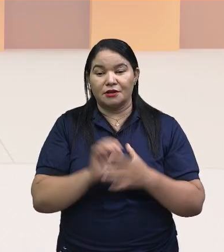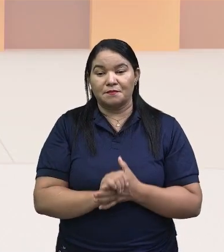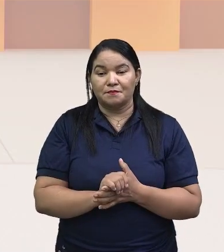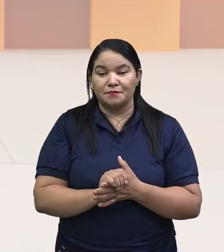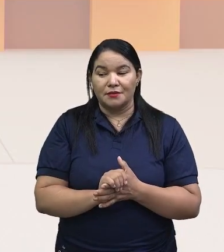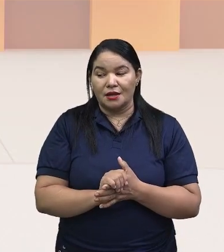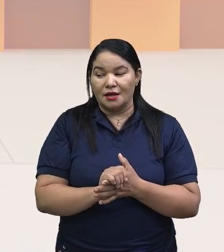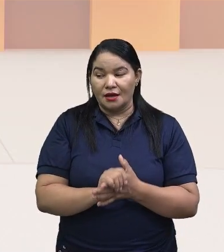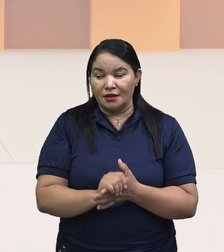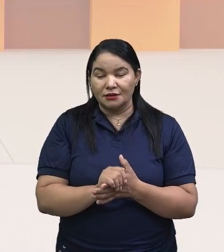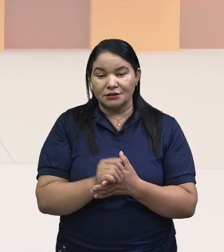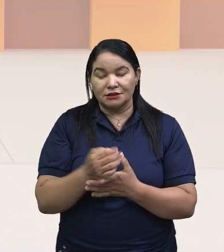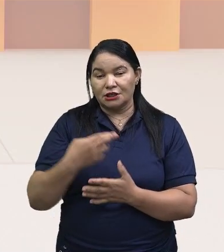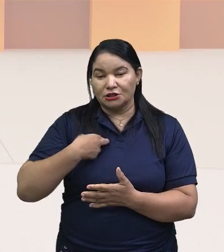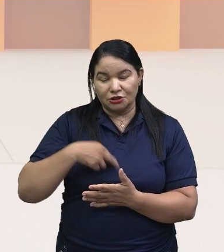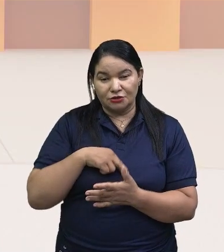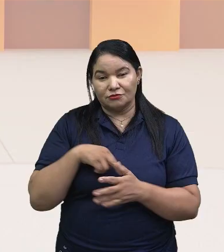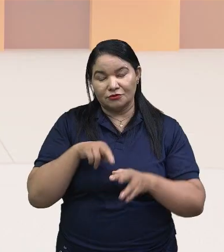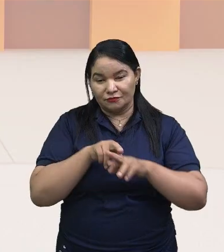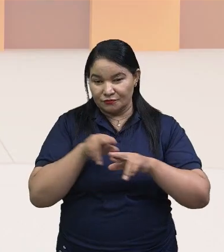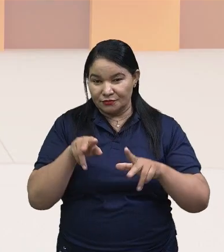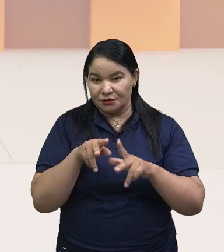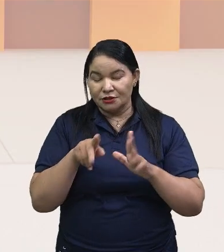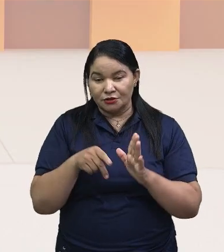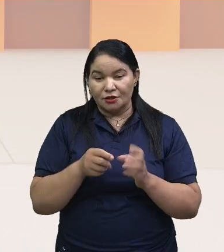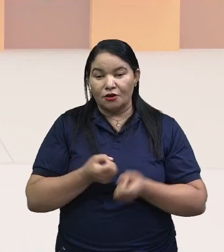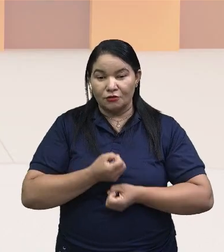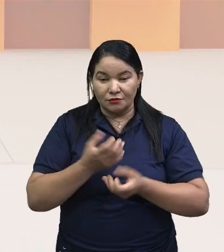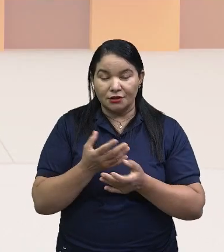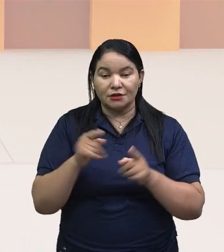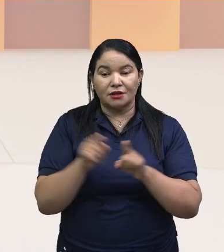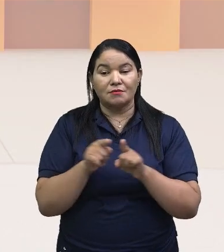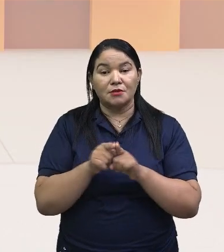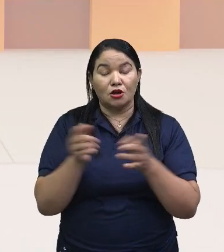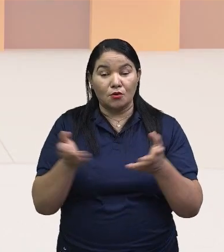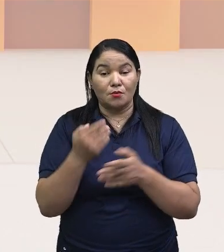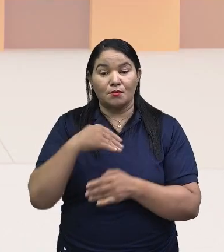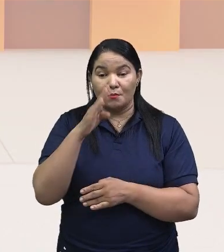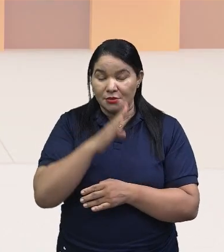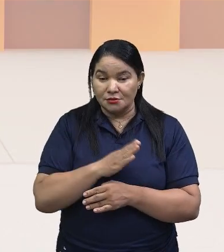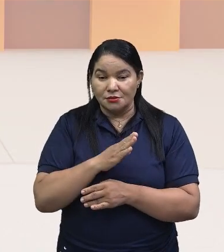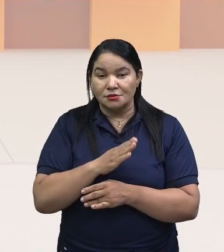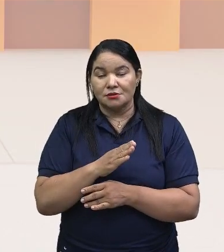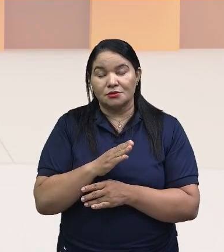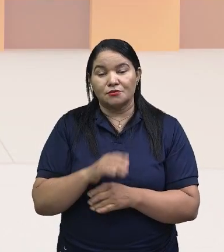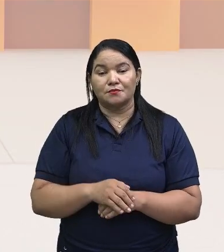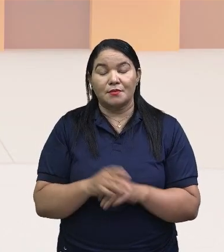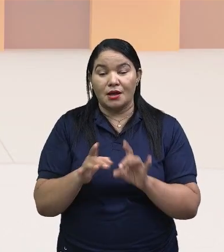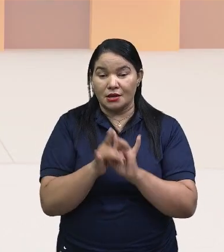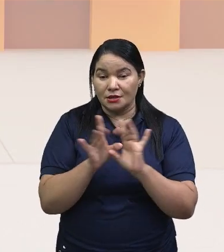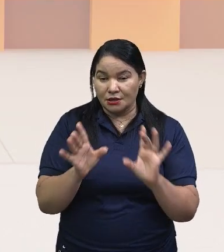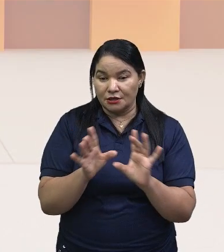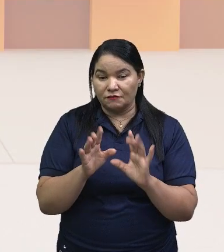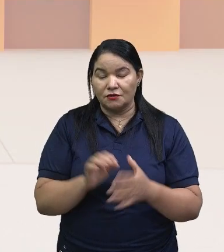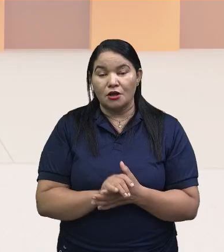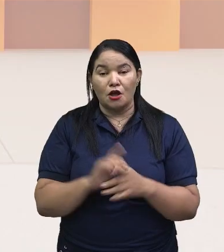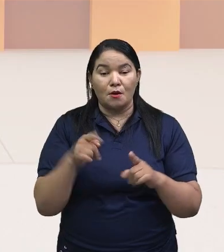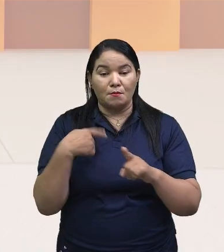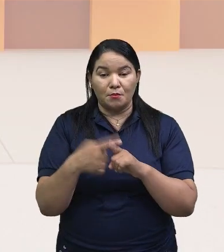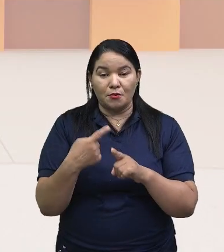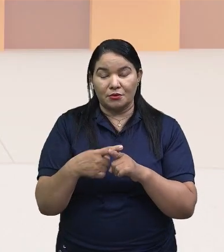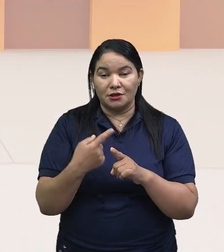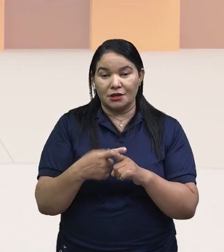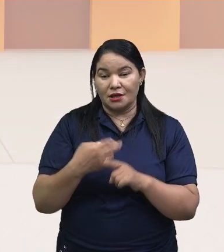expressar a sua religiosidade aqui no Brasil colonial, porque a religião oficial era